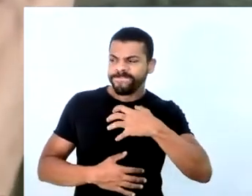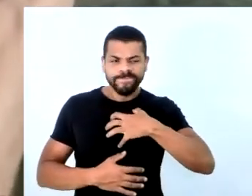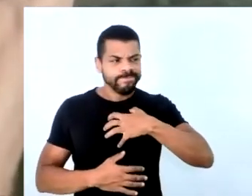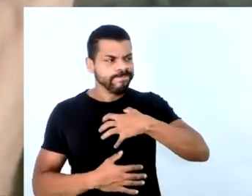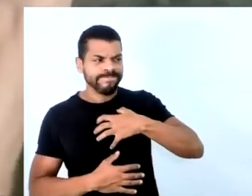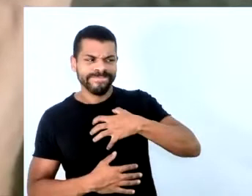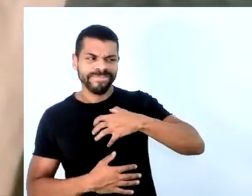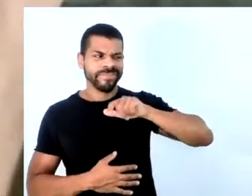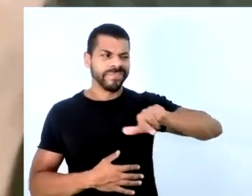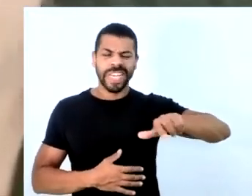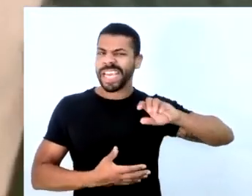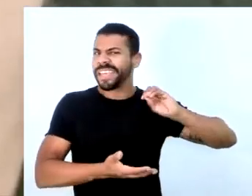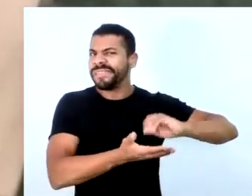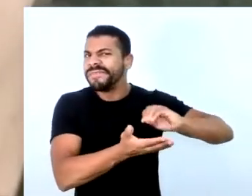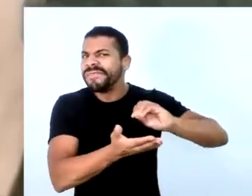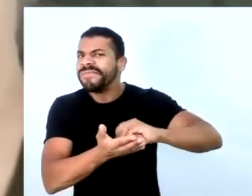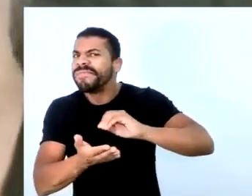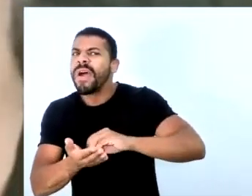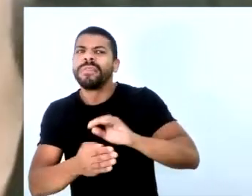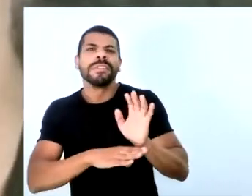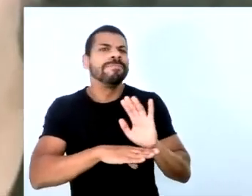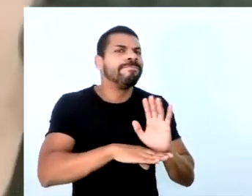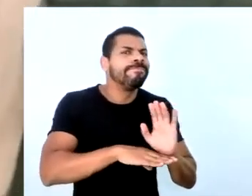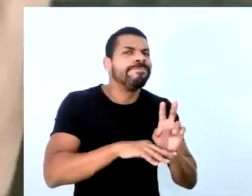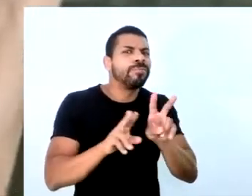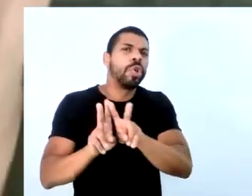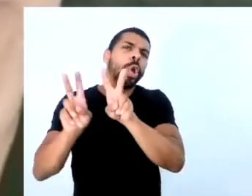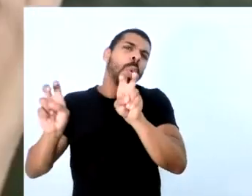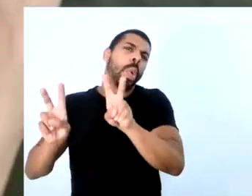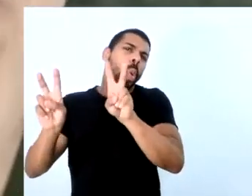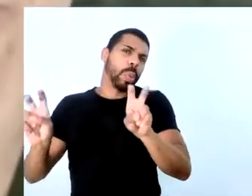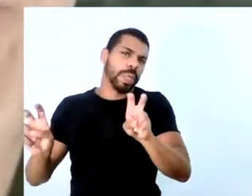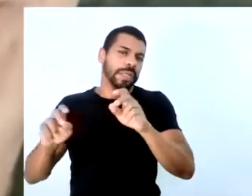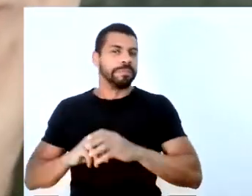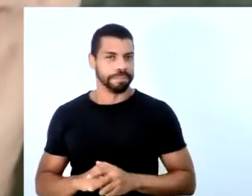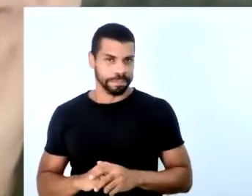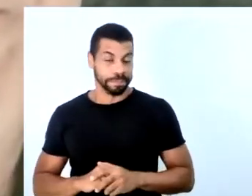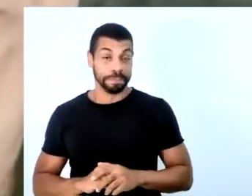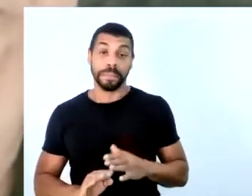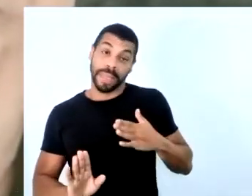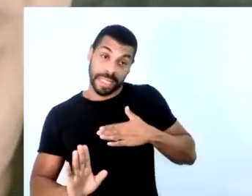situação? Se você como montadora sente que não está lá o filme.